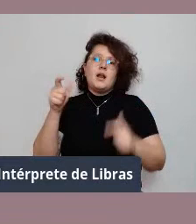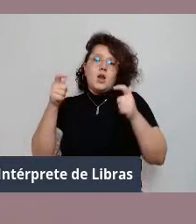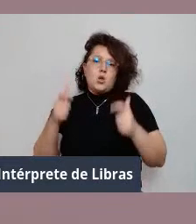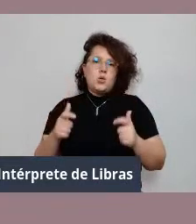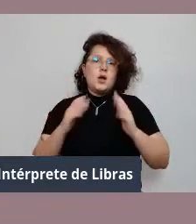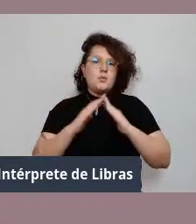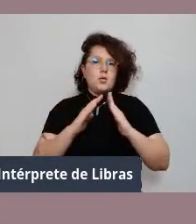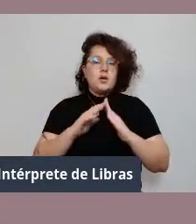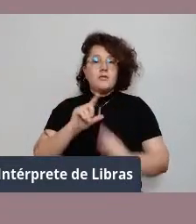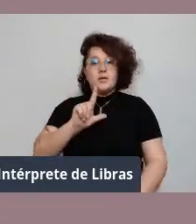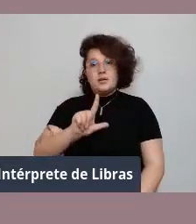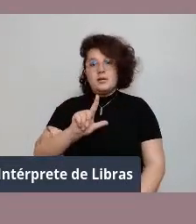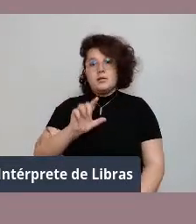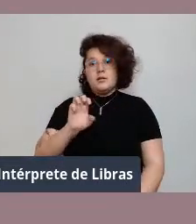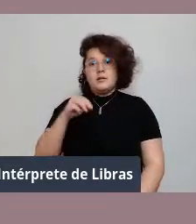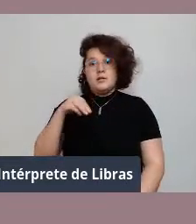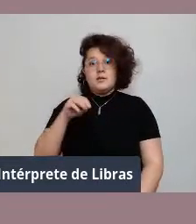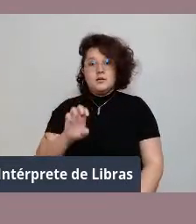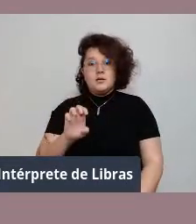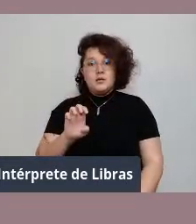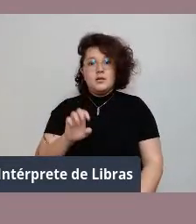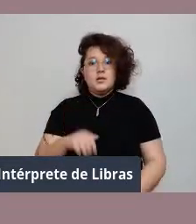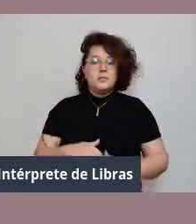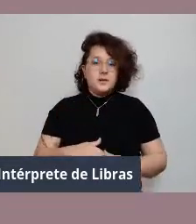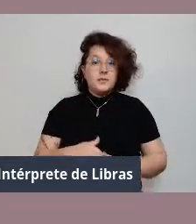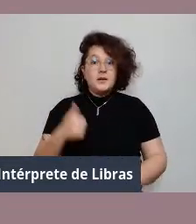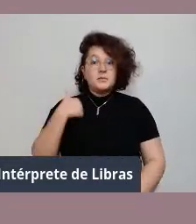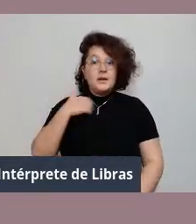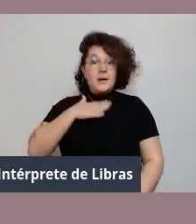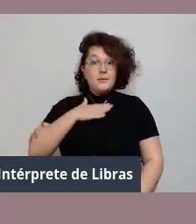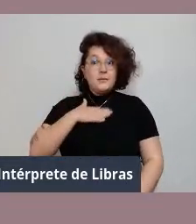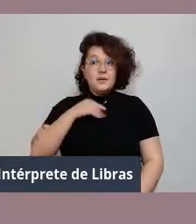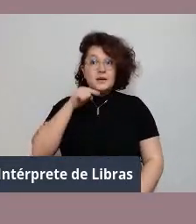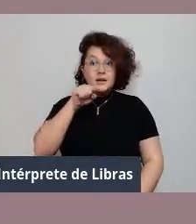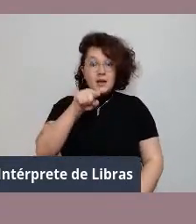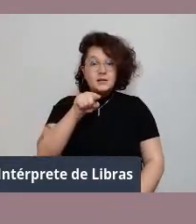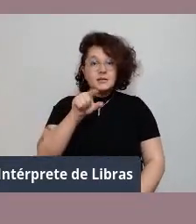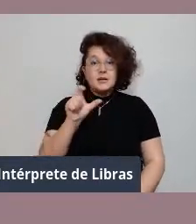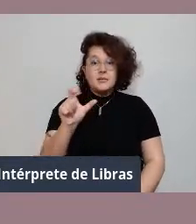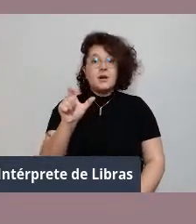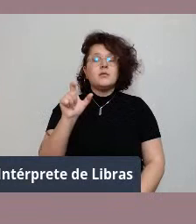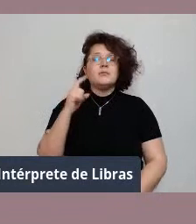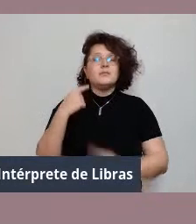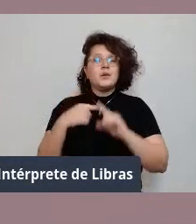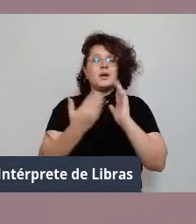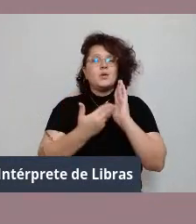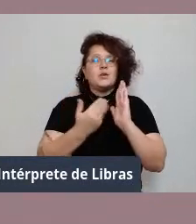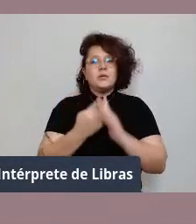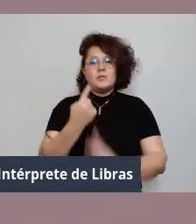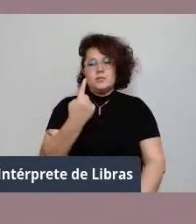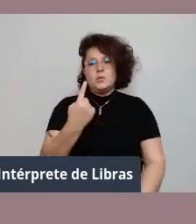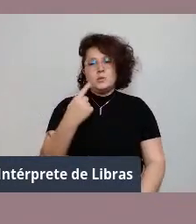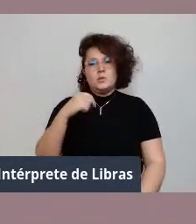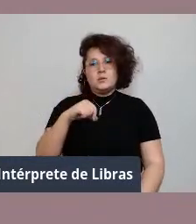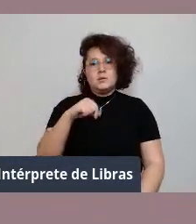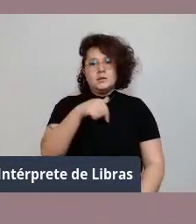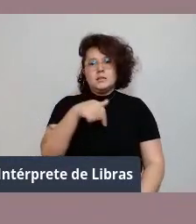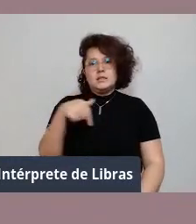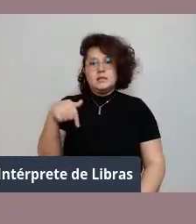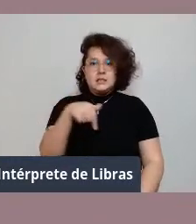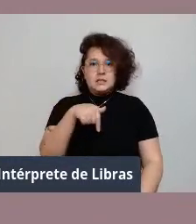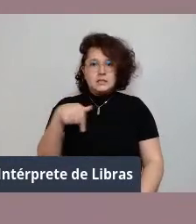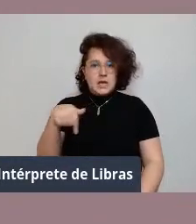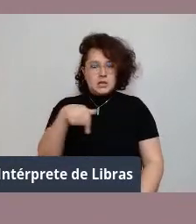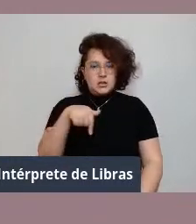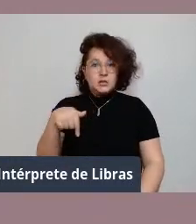Mas essa palavra é o meu ponto, porque o livro é de 1977, como eu falei para vocês, e eu